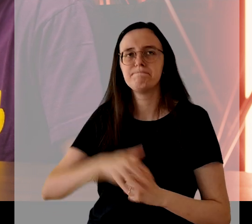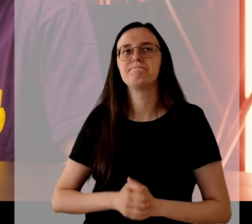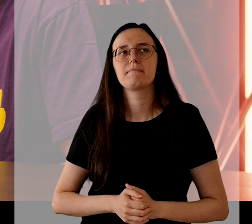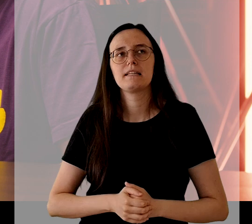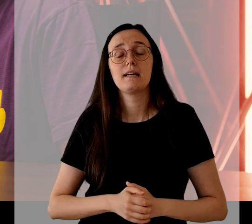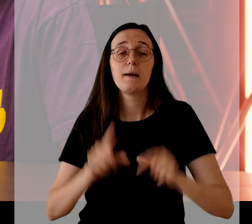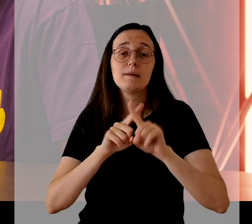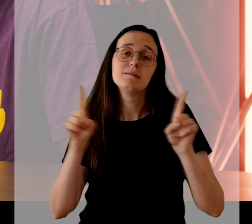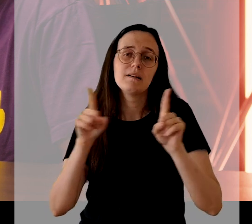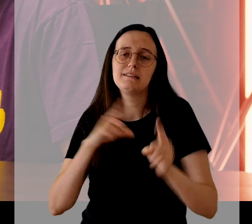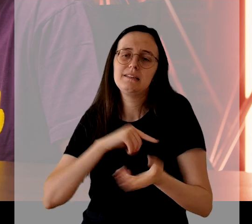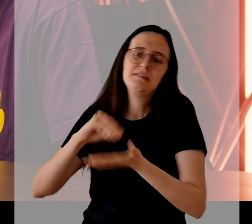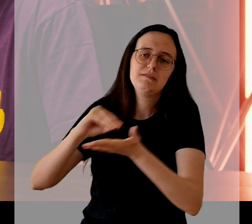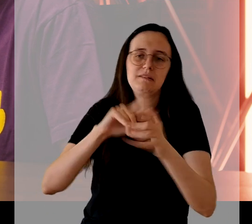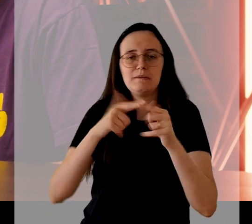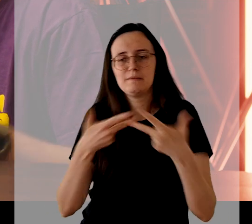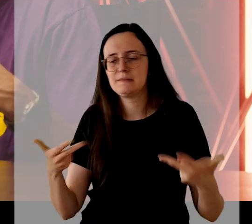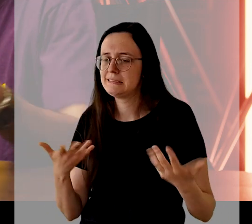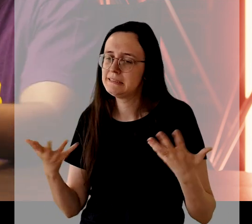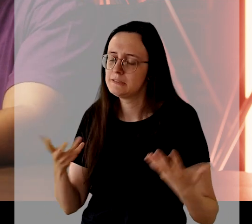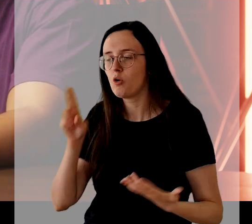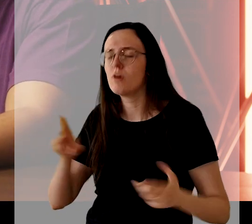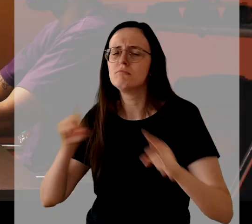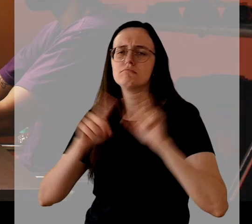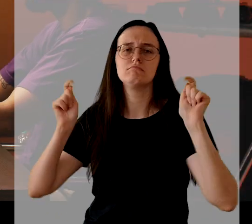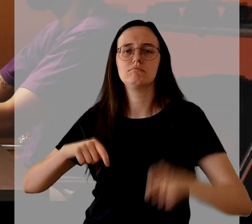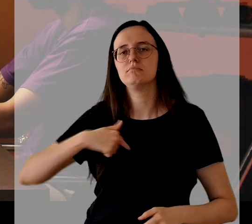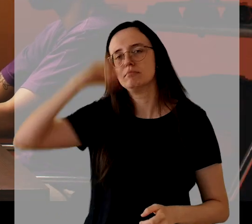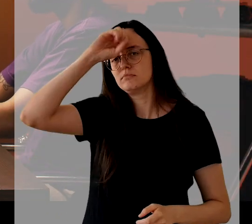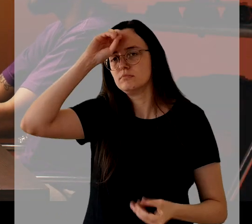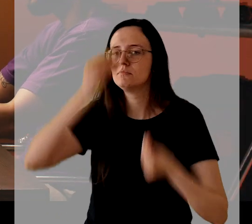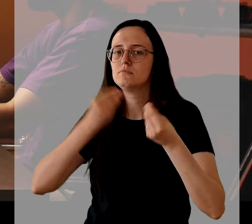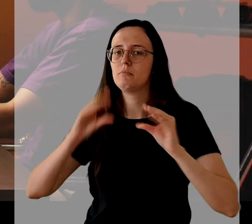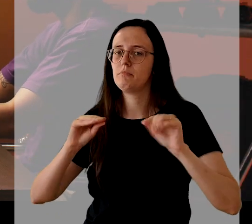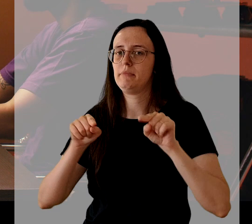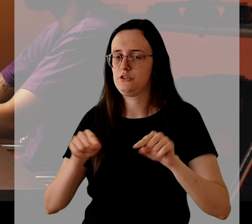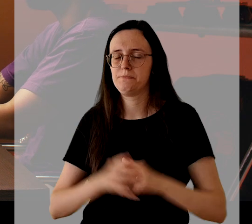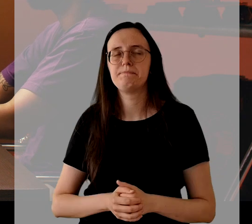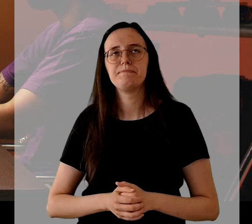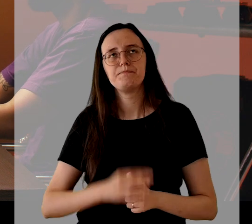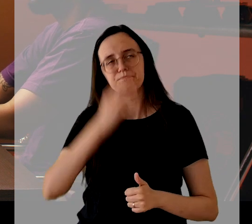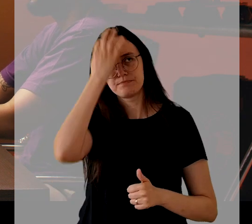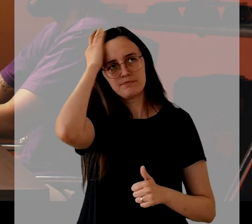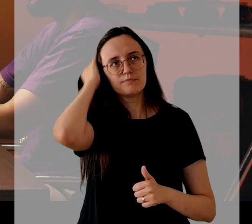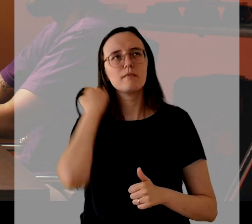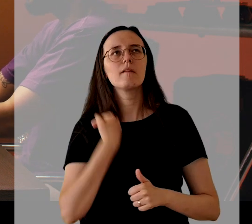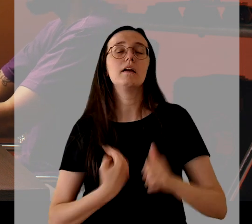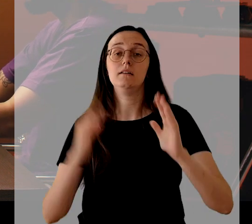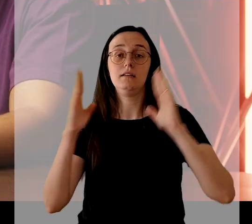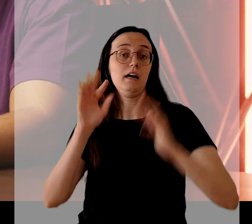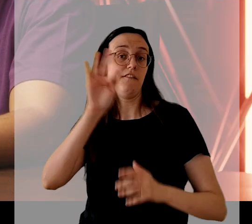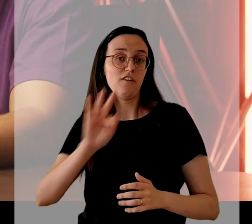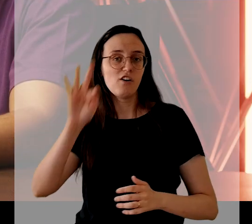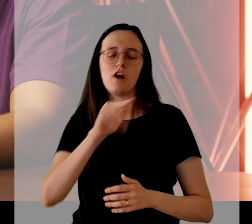ali. Existe uma defasagem de equipamento onde a gente trabalhava com o que tinha, mas foi o suficiente para aprender a trabalhar com esses equipamentos.